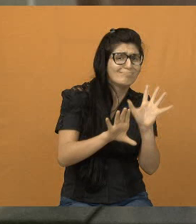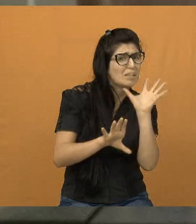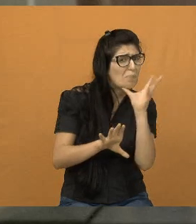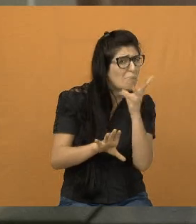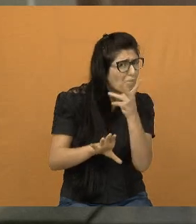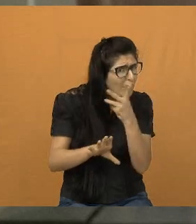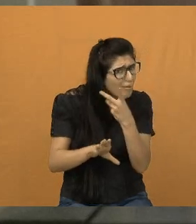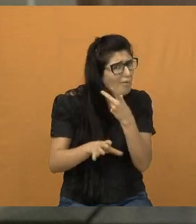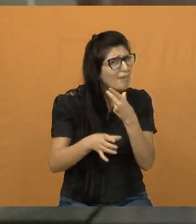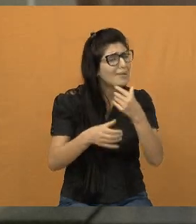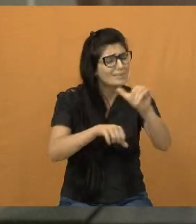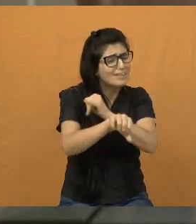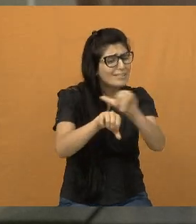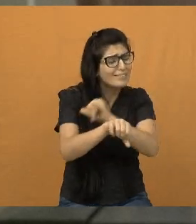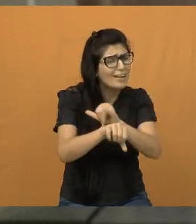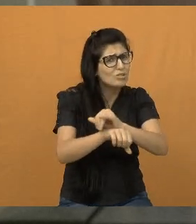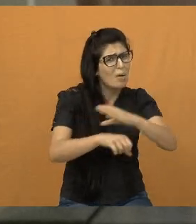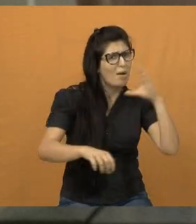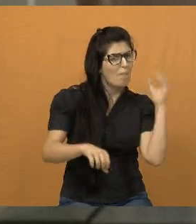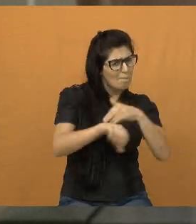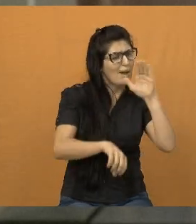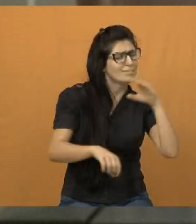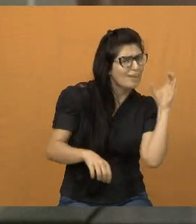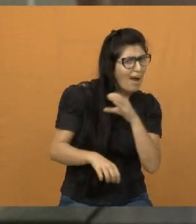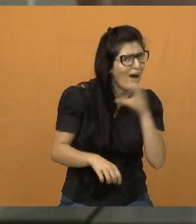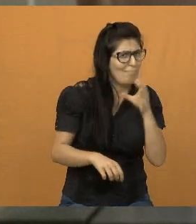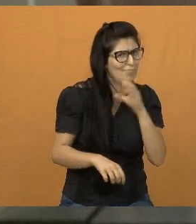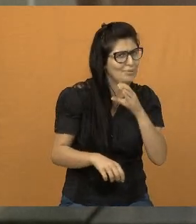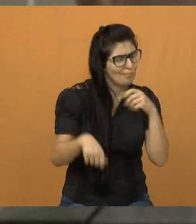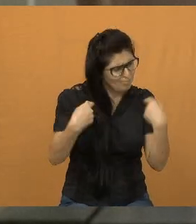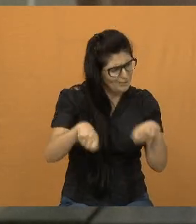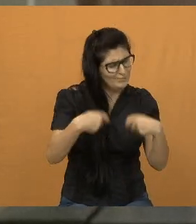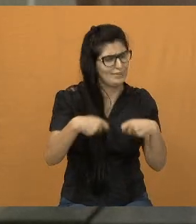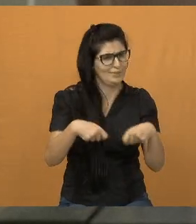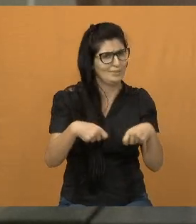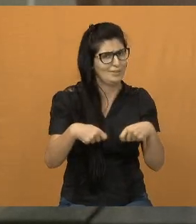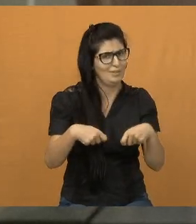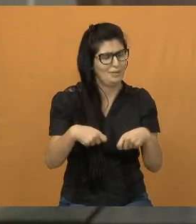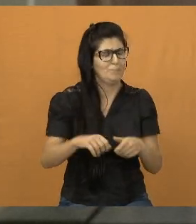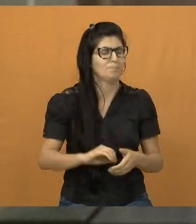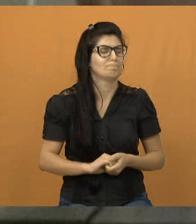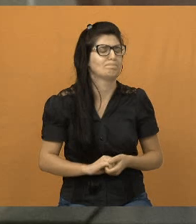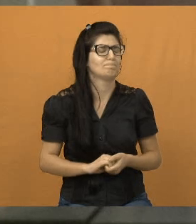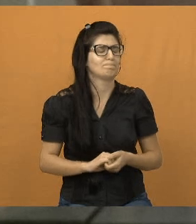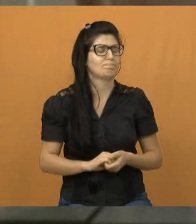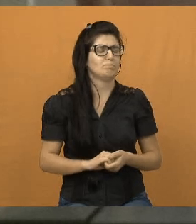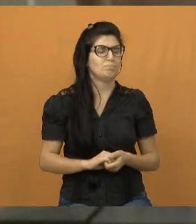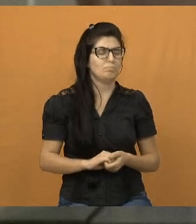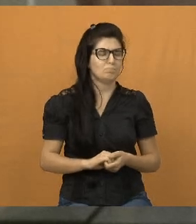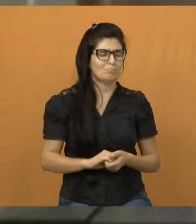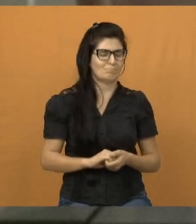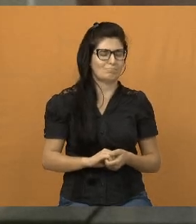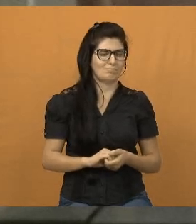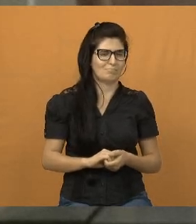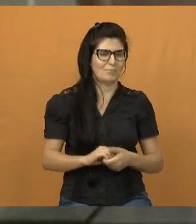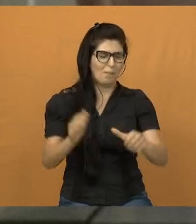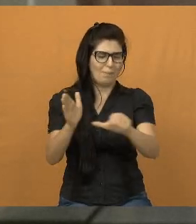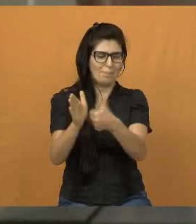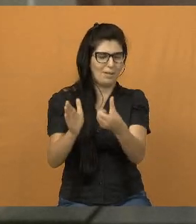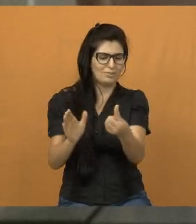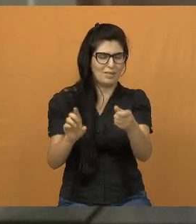Então, uma das estratégias que nós estamos analisando e possivelmente ainda no primeiro semestre a gente